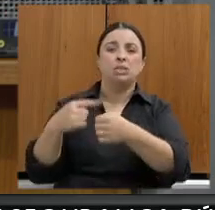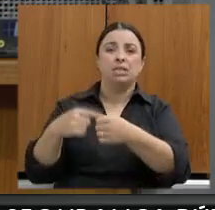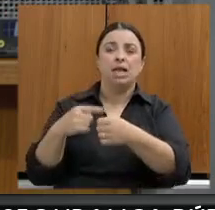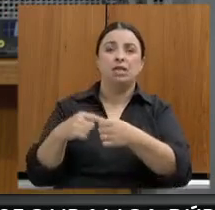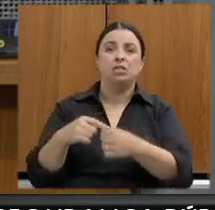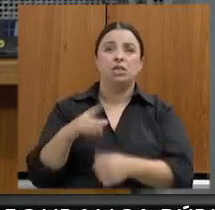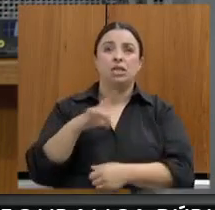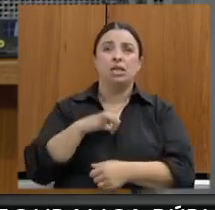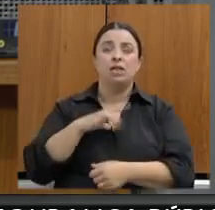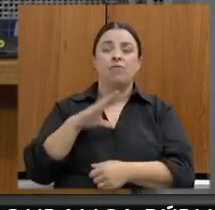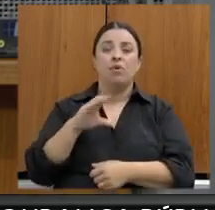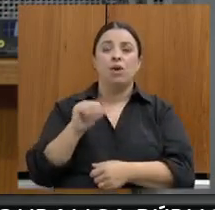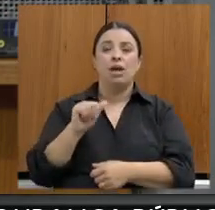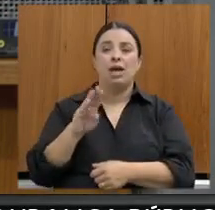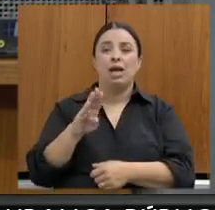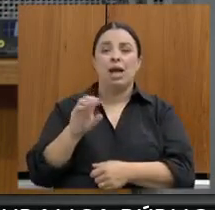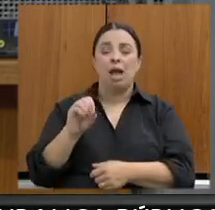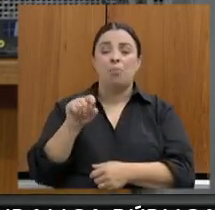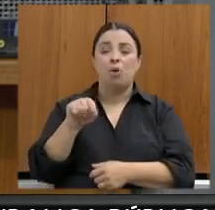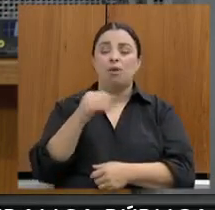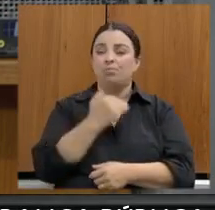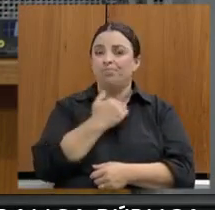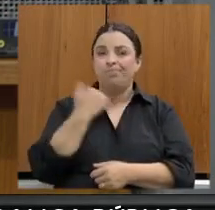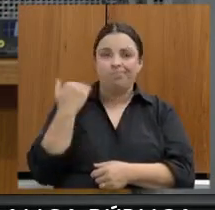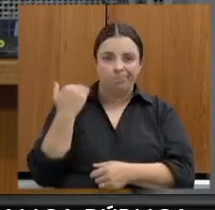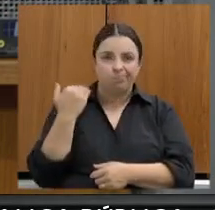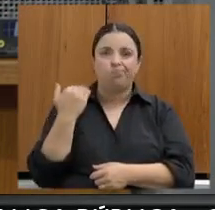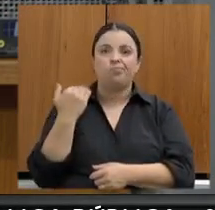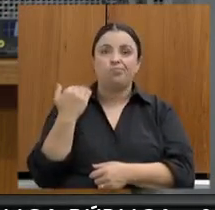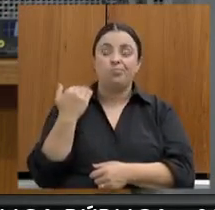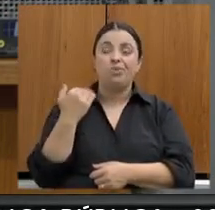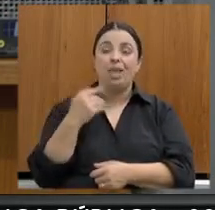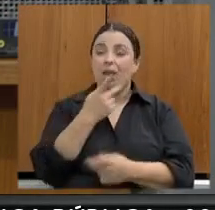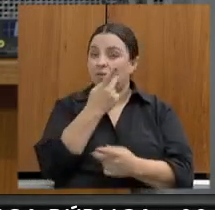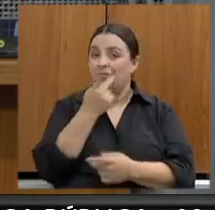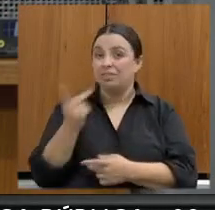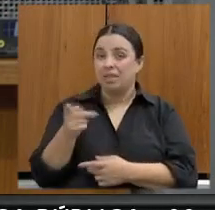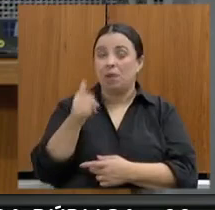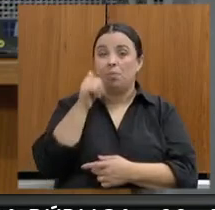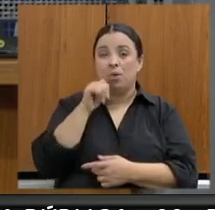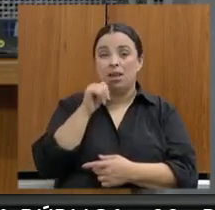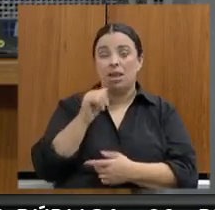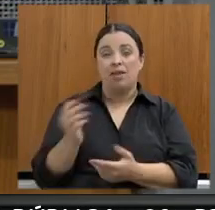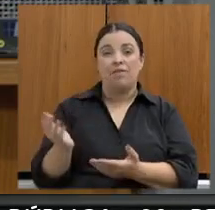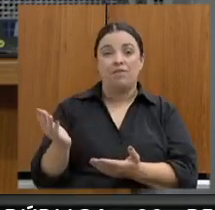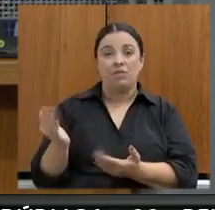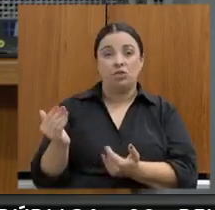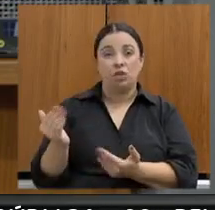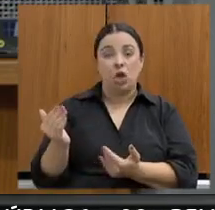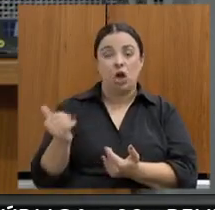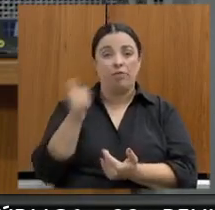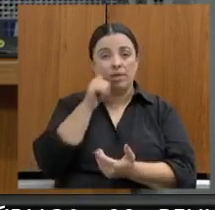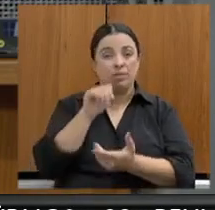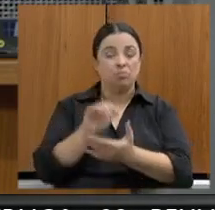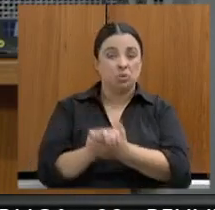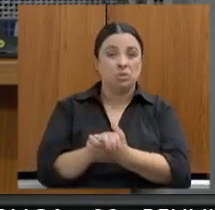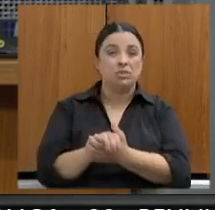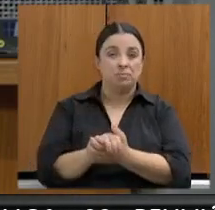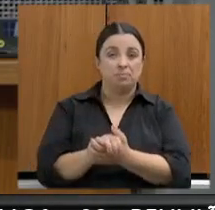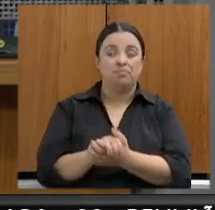arrumar nós somos visitar a viúva jovem viúva do cabo e